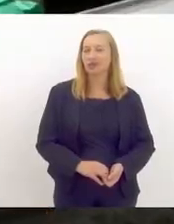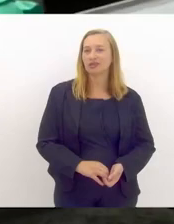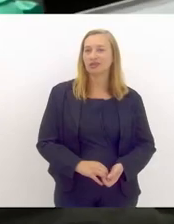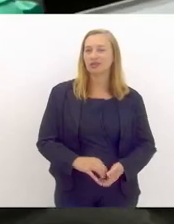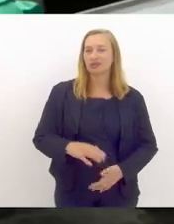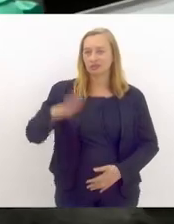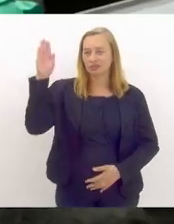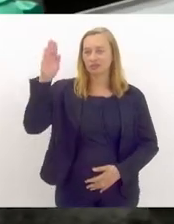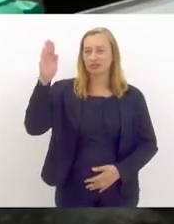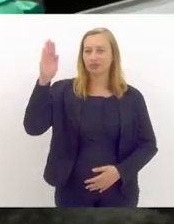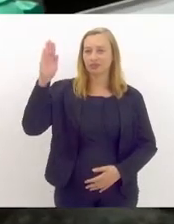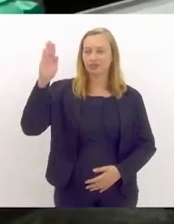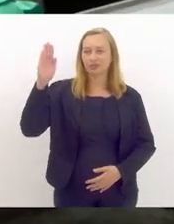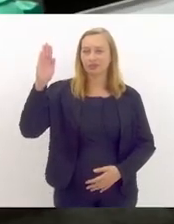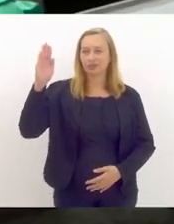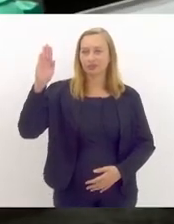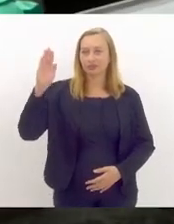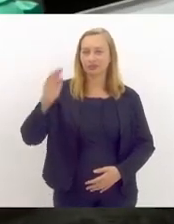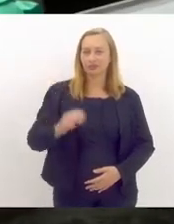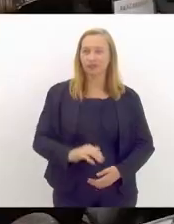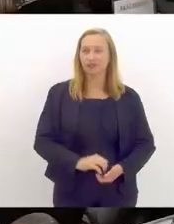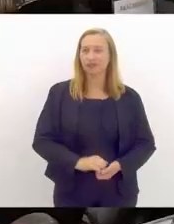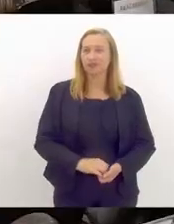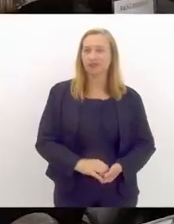Assim eu prometo.